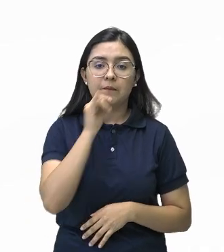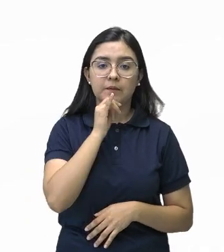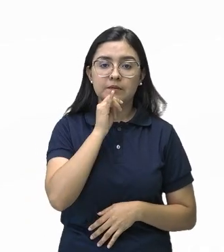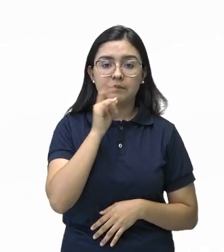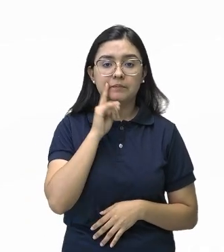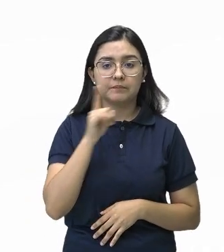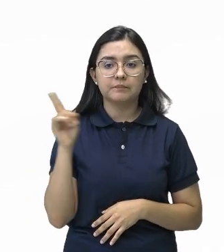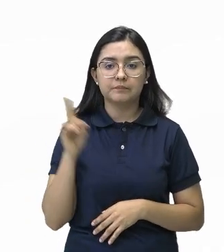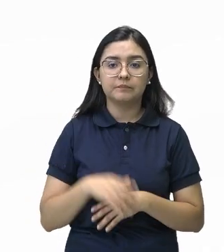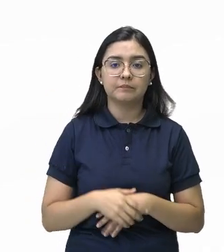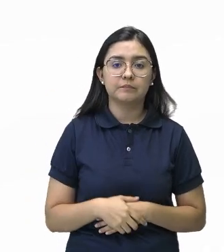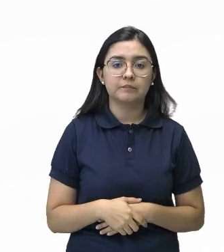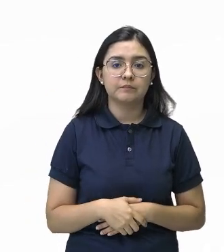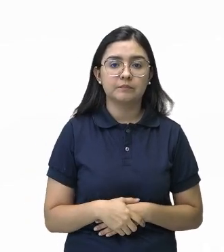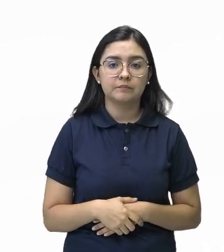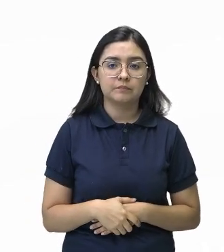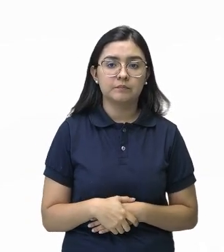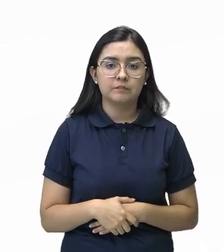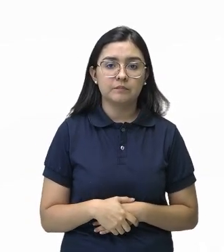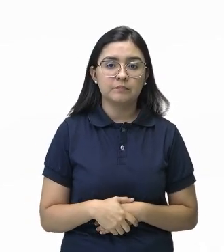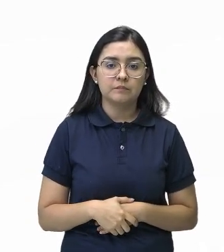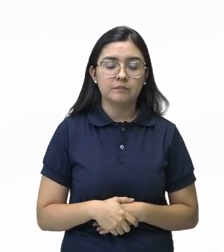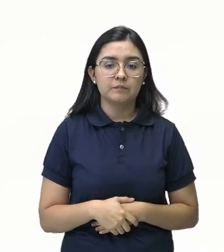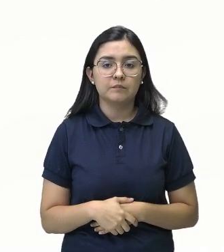exemplo. Exemplo 1.